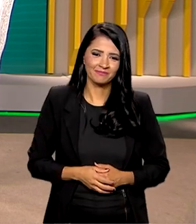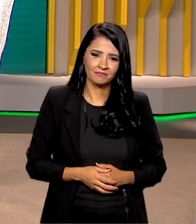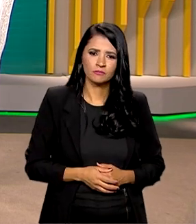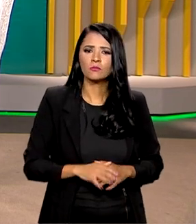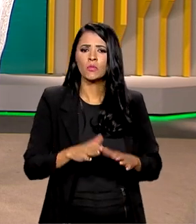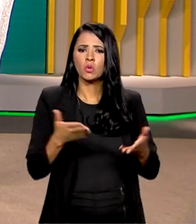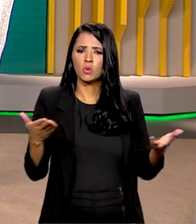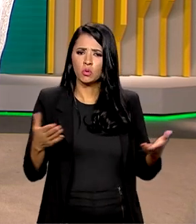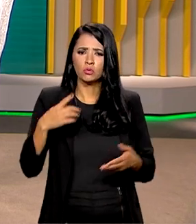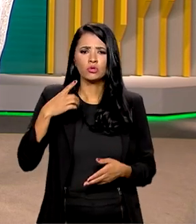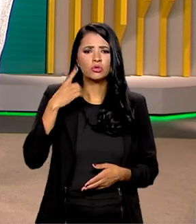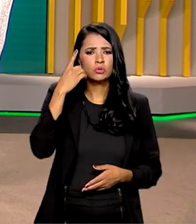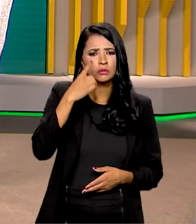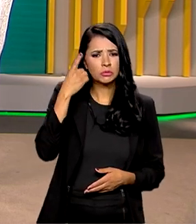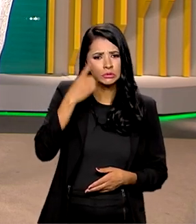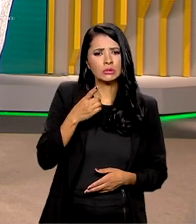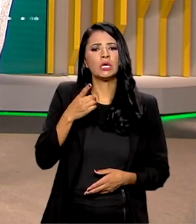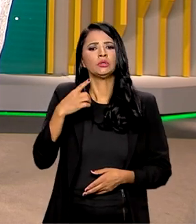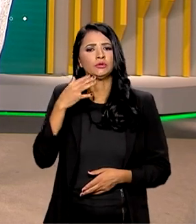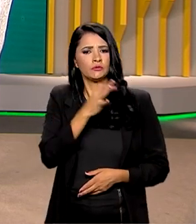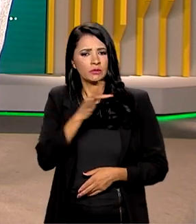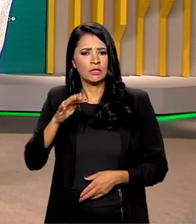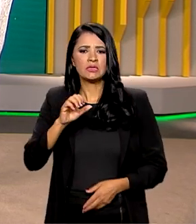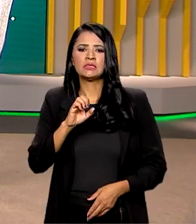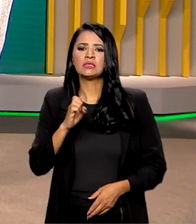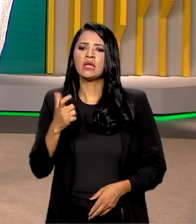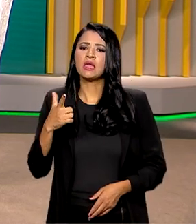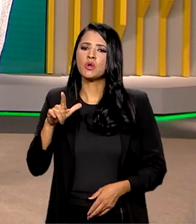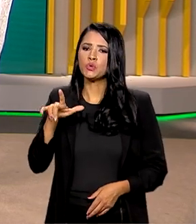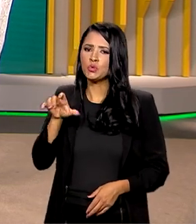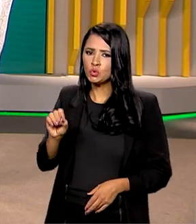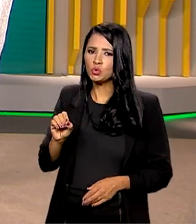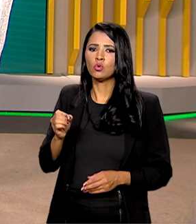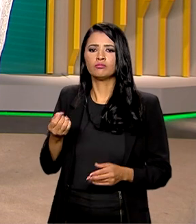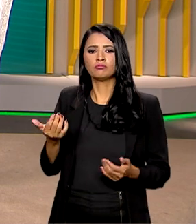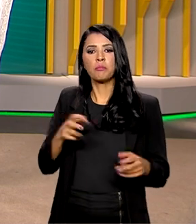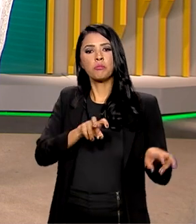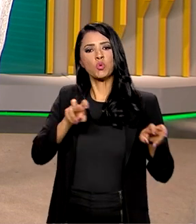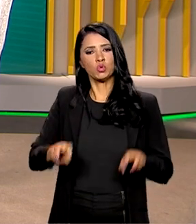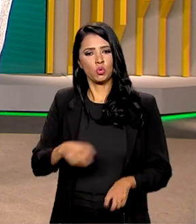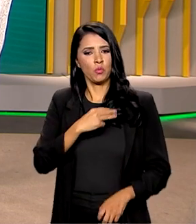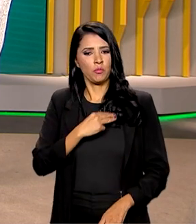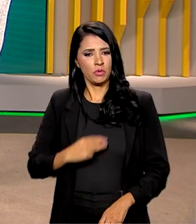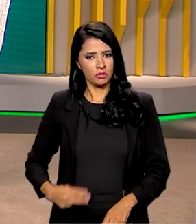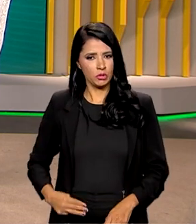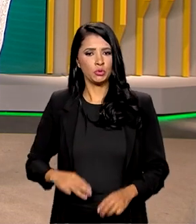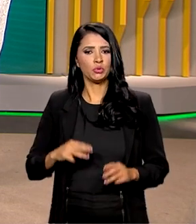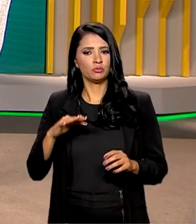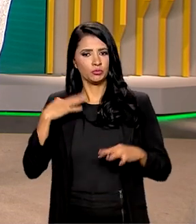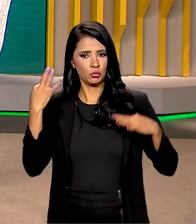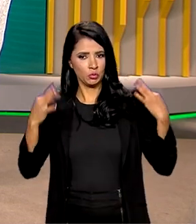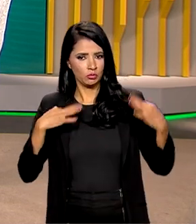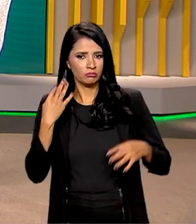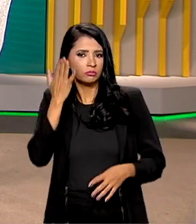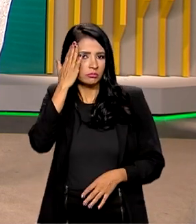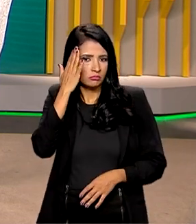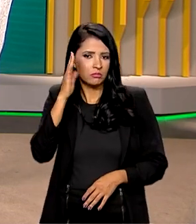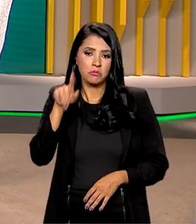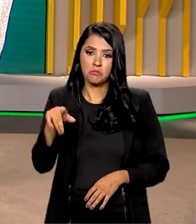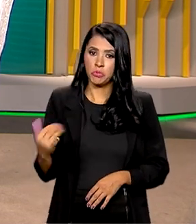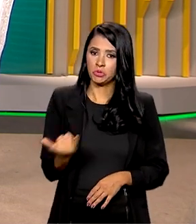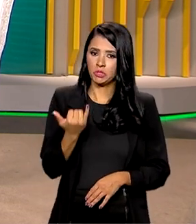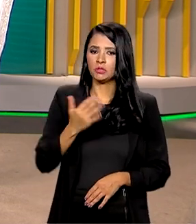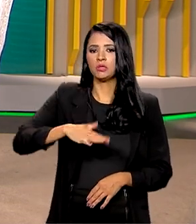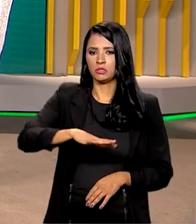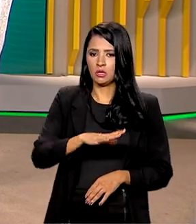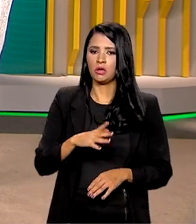Hoje, o deputado federal Celso Sabino tomou posse como ministro do turismo. E a gente sabe, né, qual a importância desse setor aí